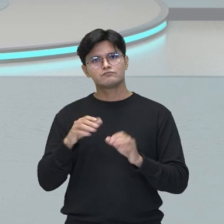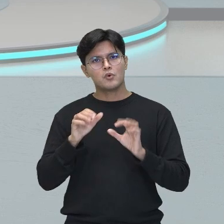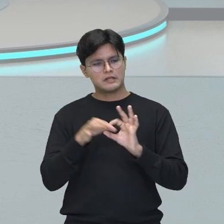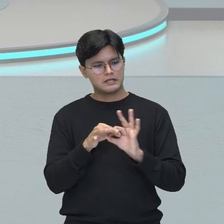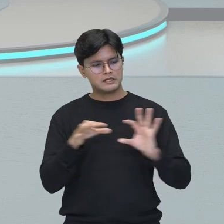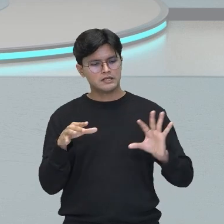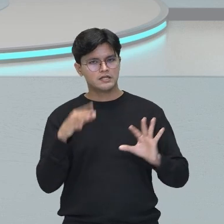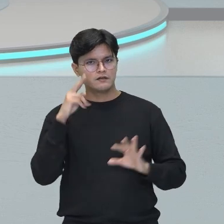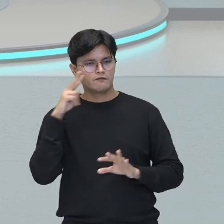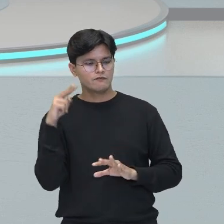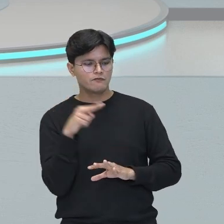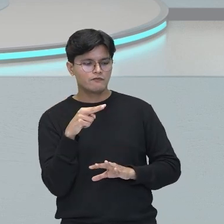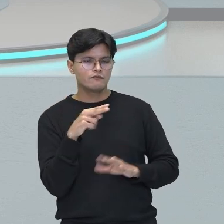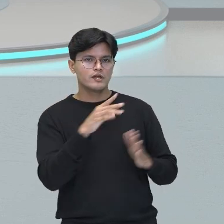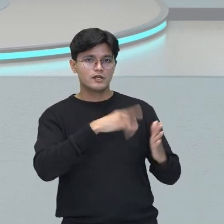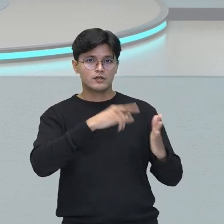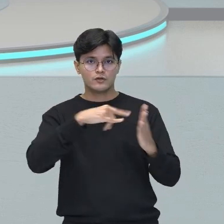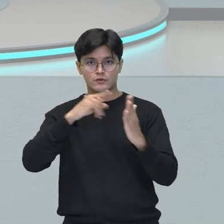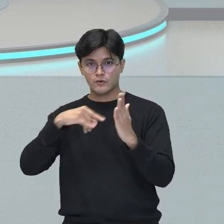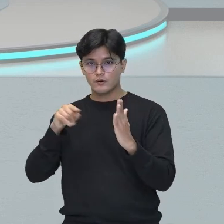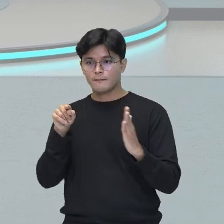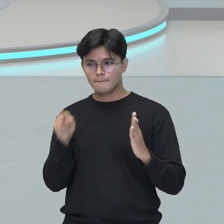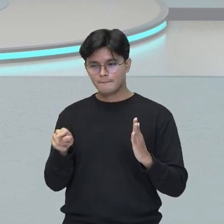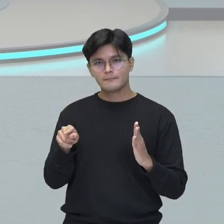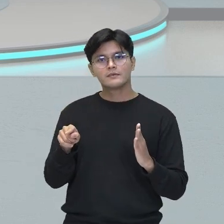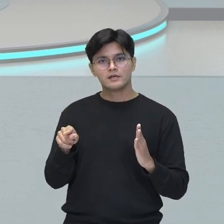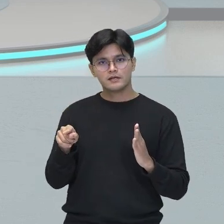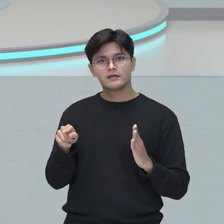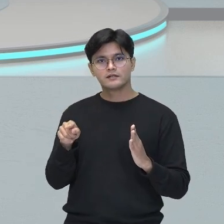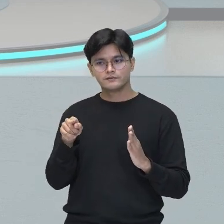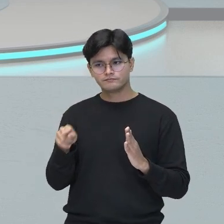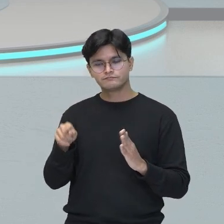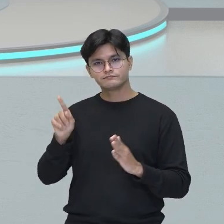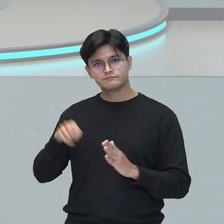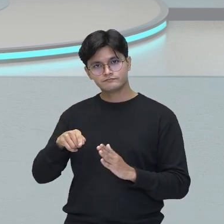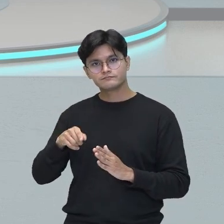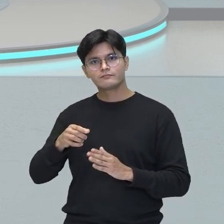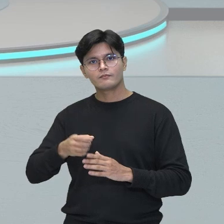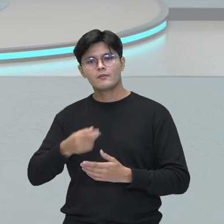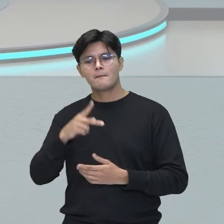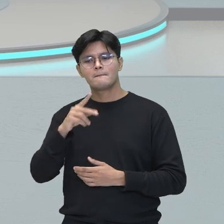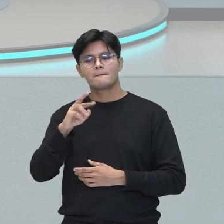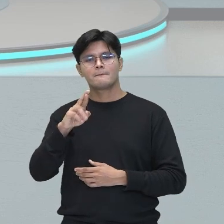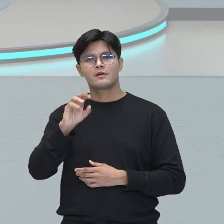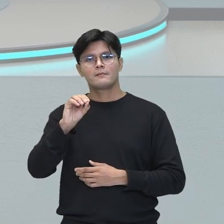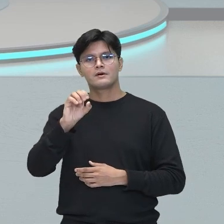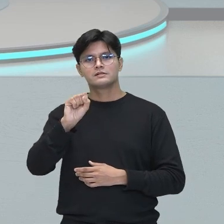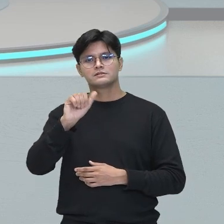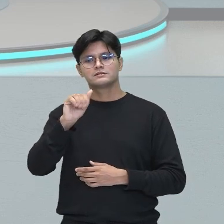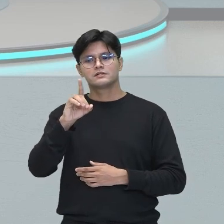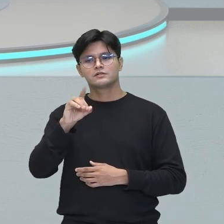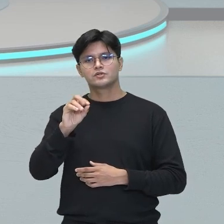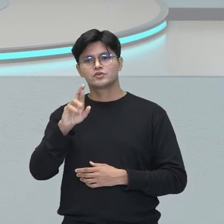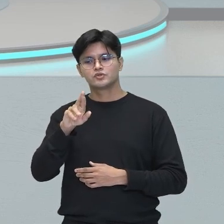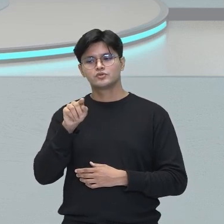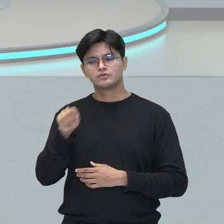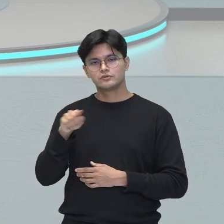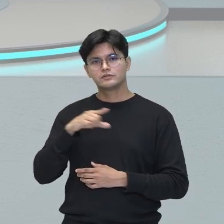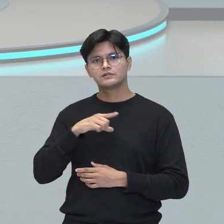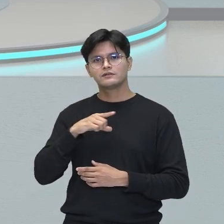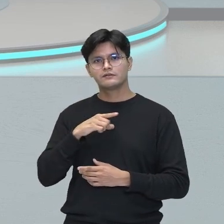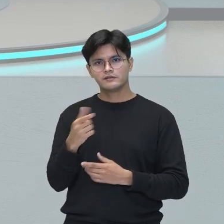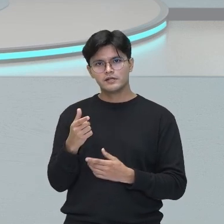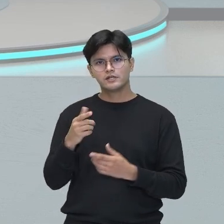Fernão Lopes destacou-se como prosador dono de um estilo rico e